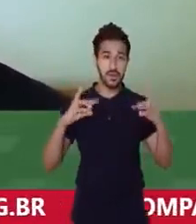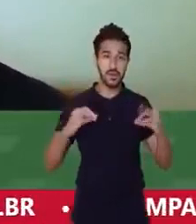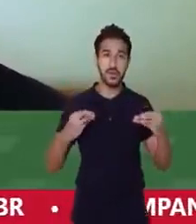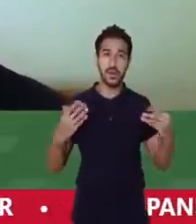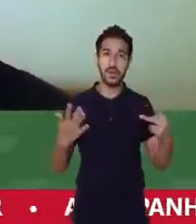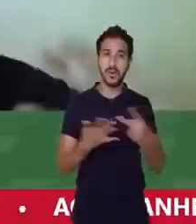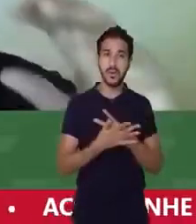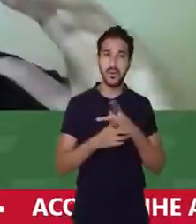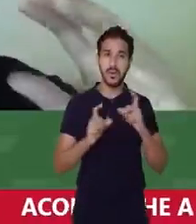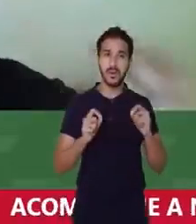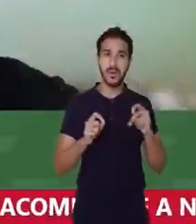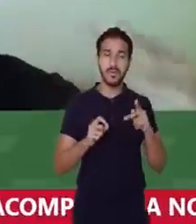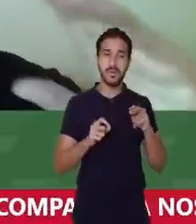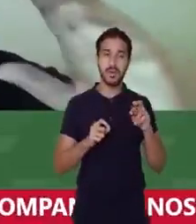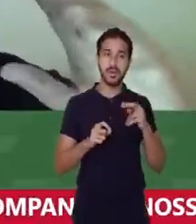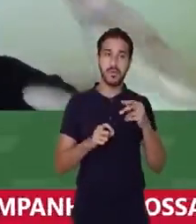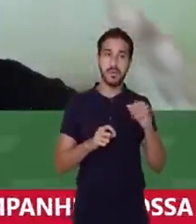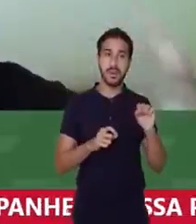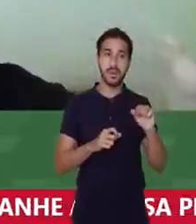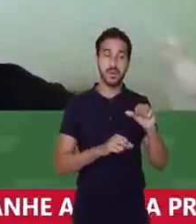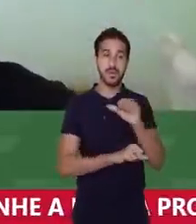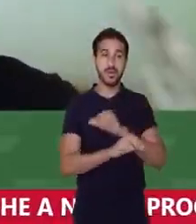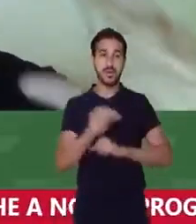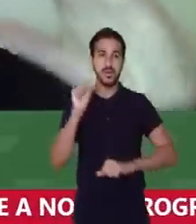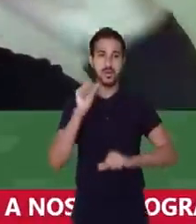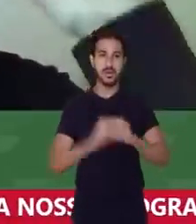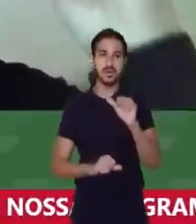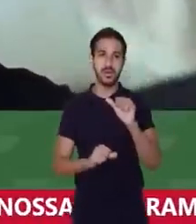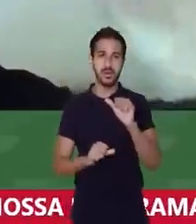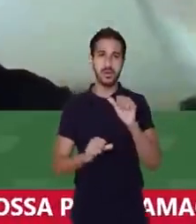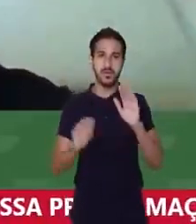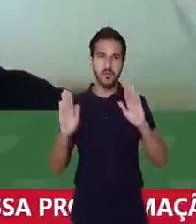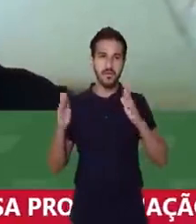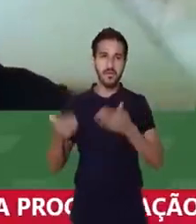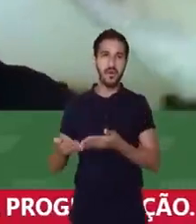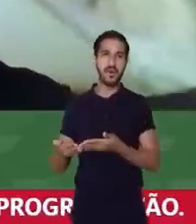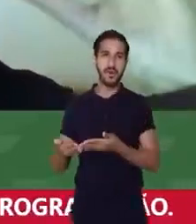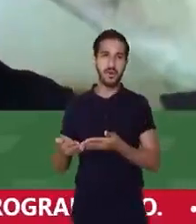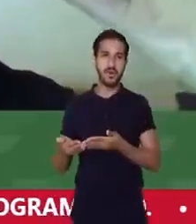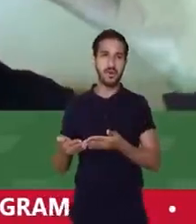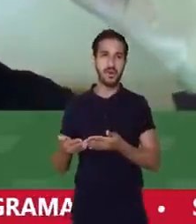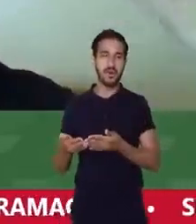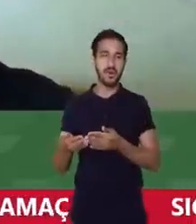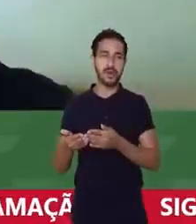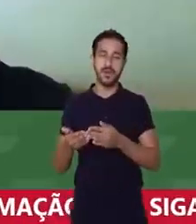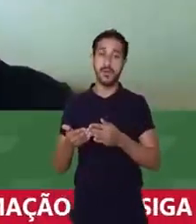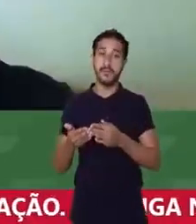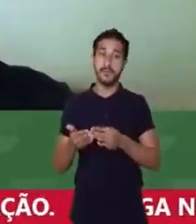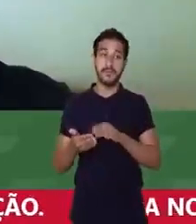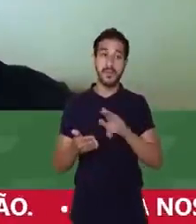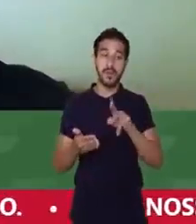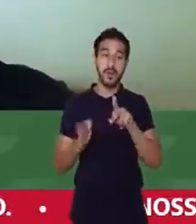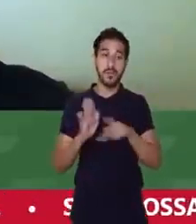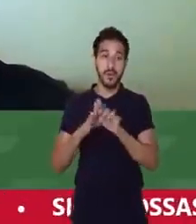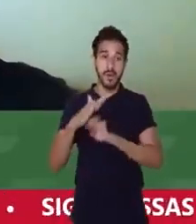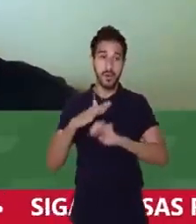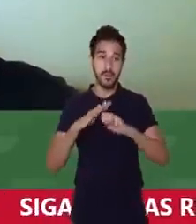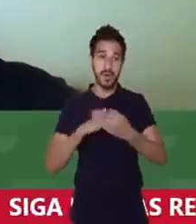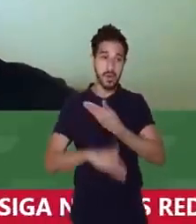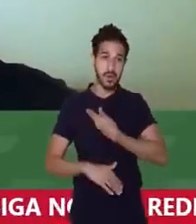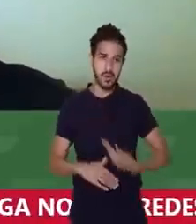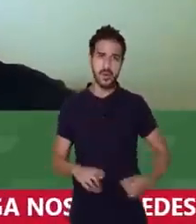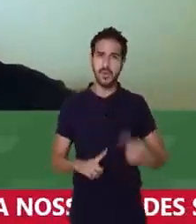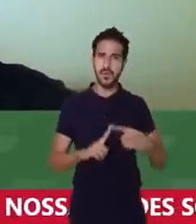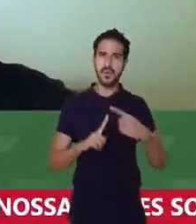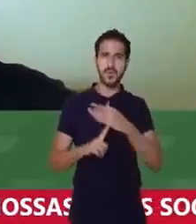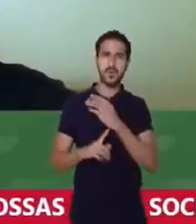quero dizer? Eu quero dizer que a Petrobras mudou o foco dela. Ao invés dela ser uma empresa pública. Por